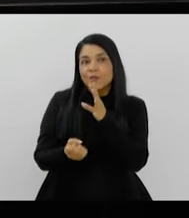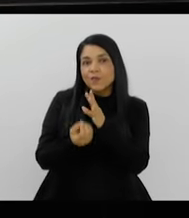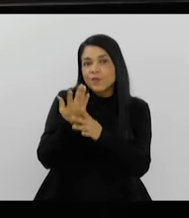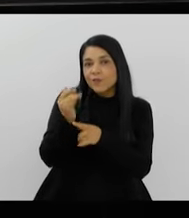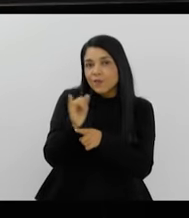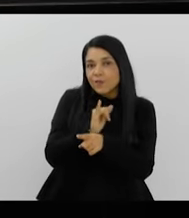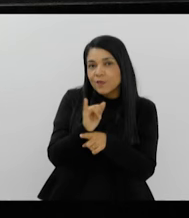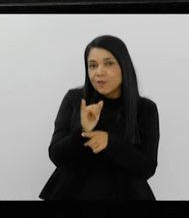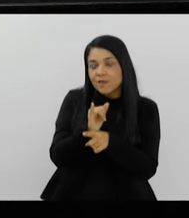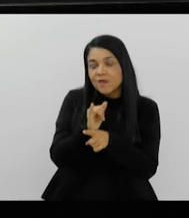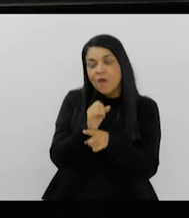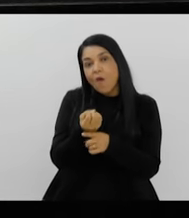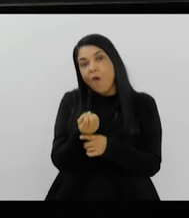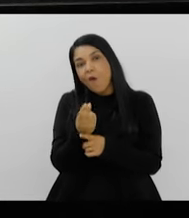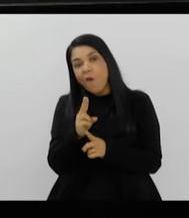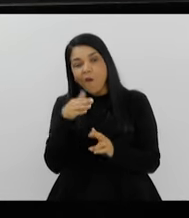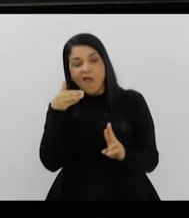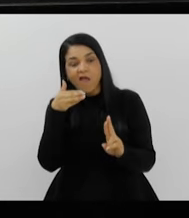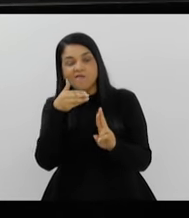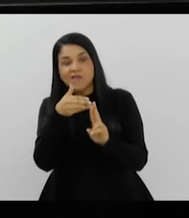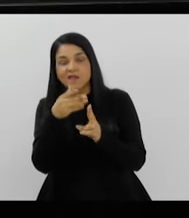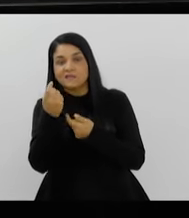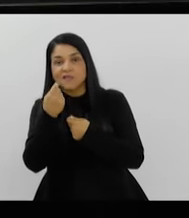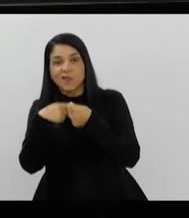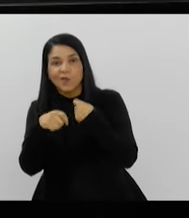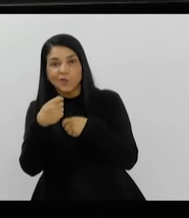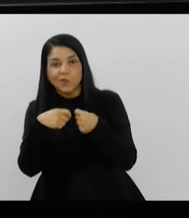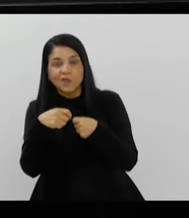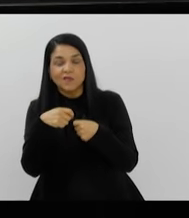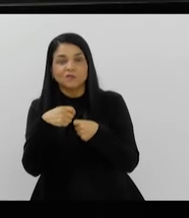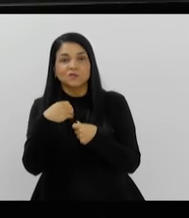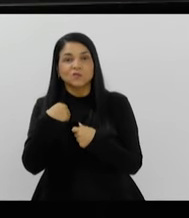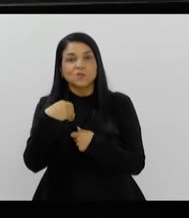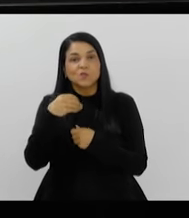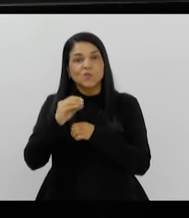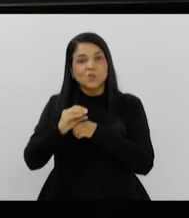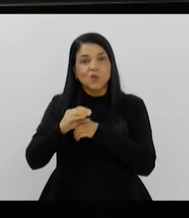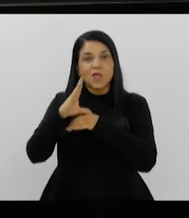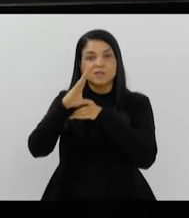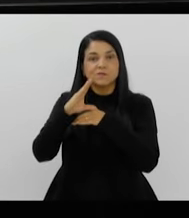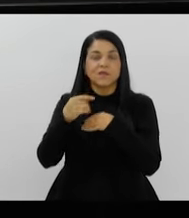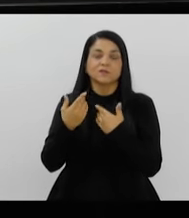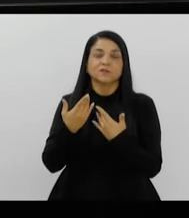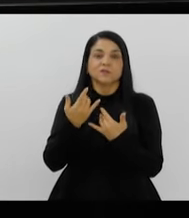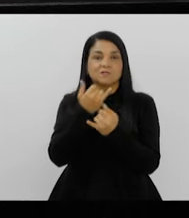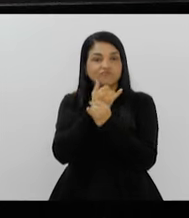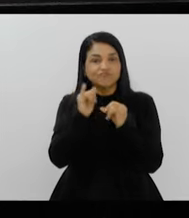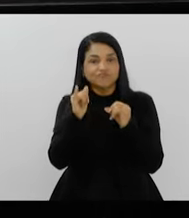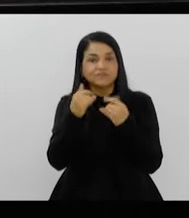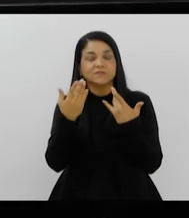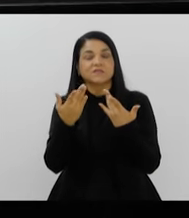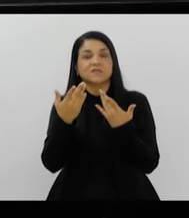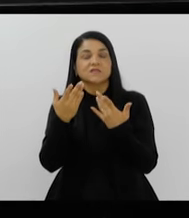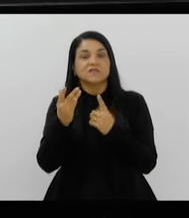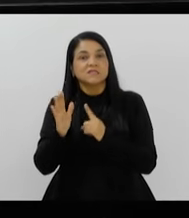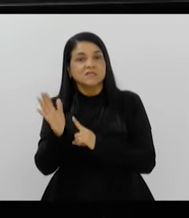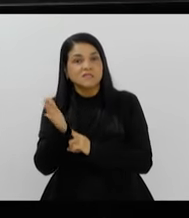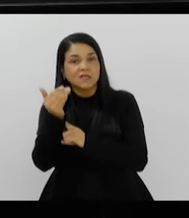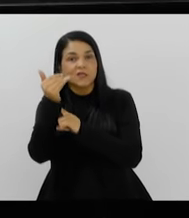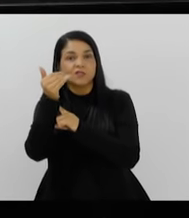será referência na economia do conhecimento, na transição energética, em serviços tecnológicos